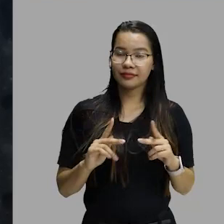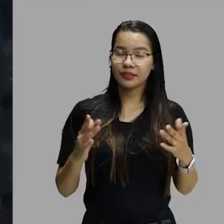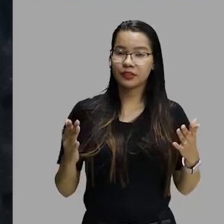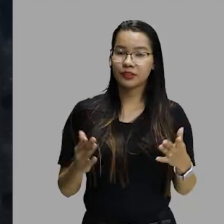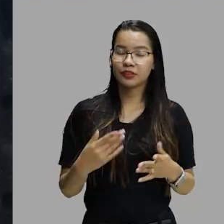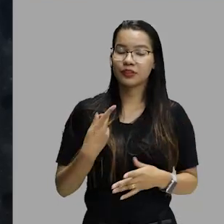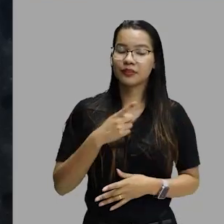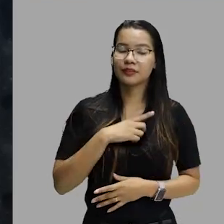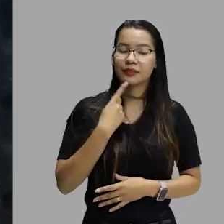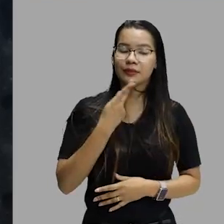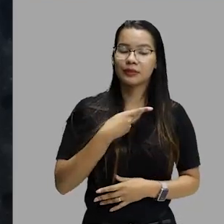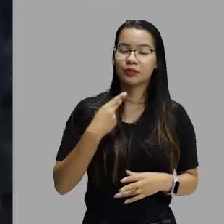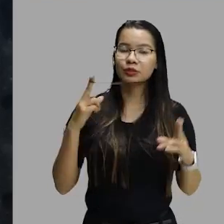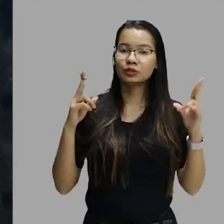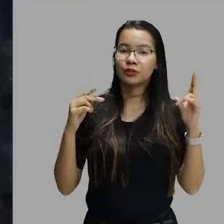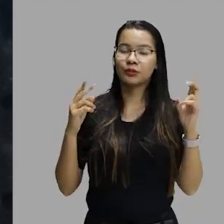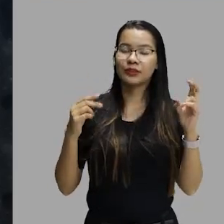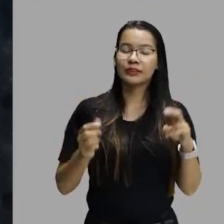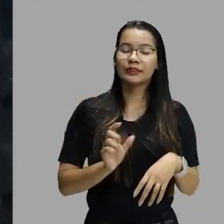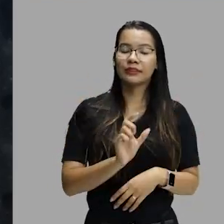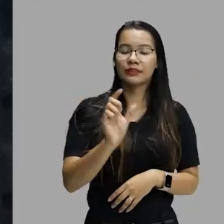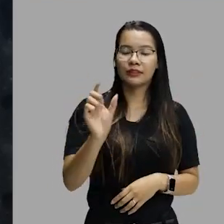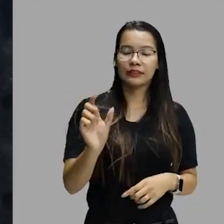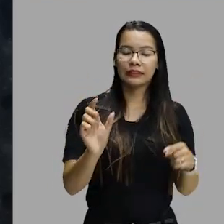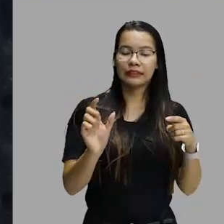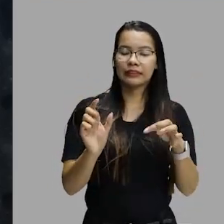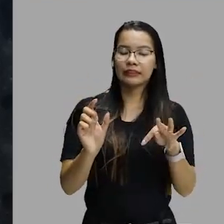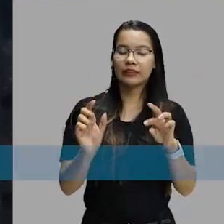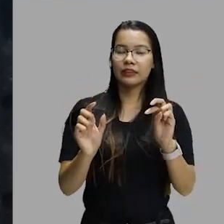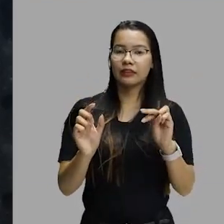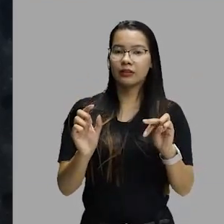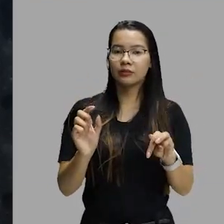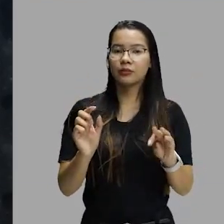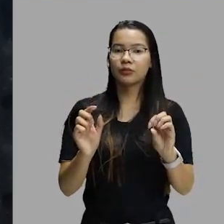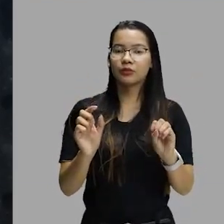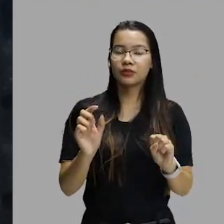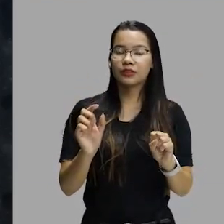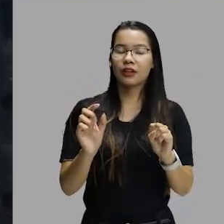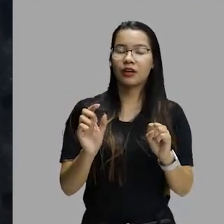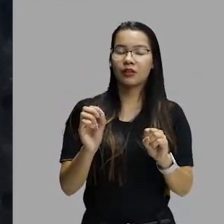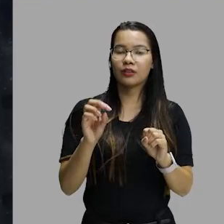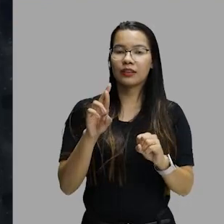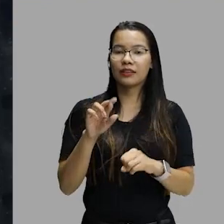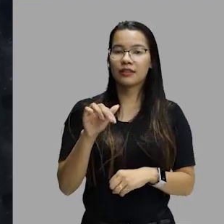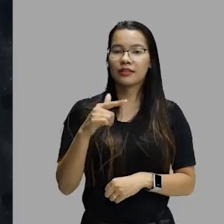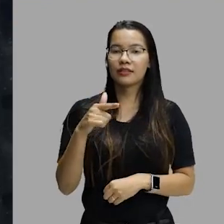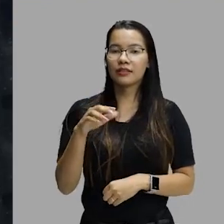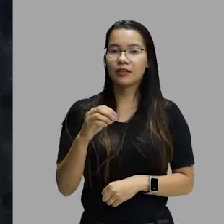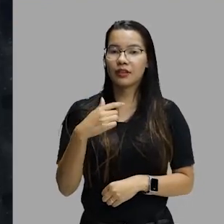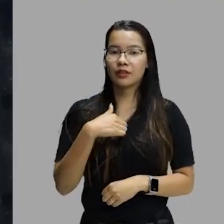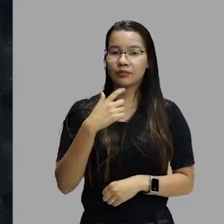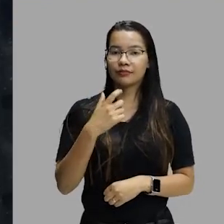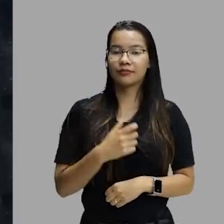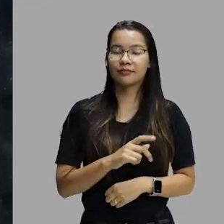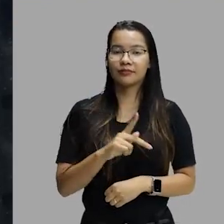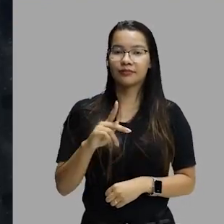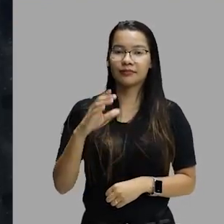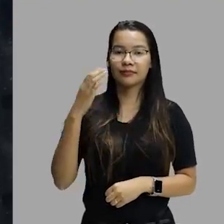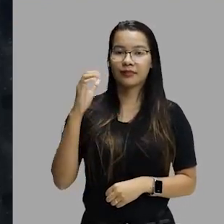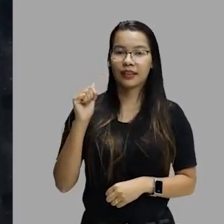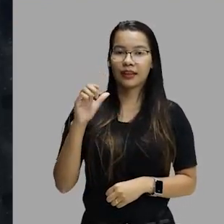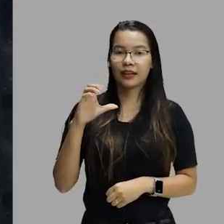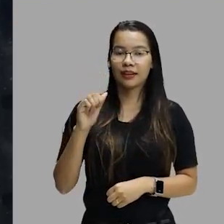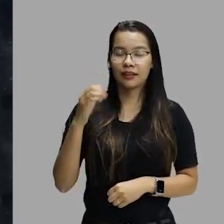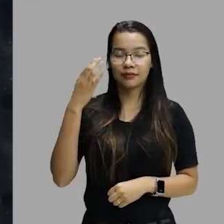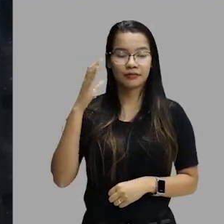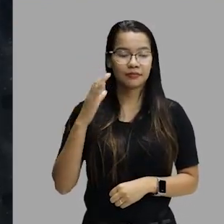Hoje nós vamos falar de termos da oração. Eu sou a professora Cacau Sotero e nós vamos falar dessa análise sintática, tá bom?